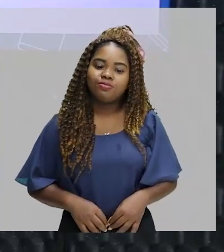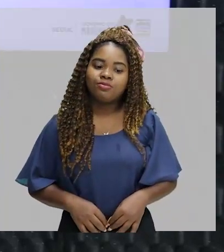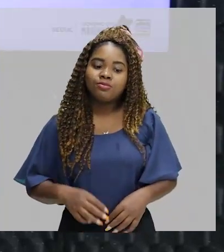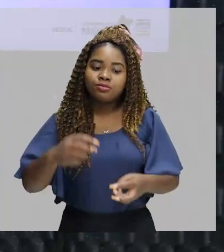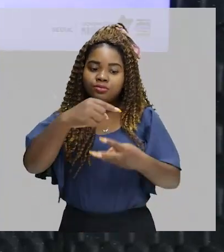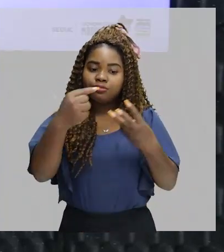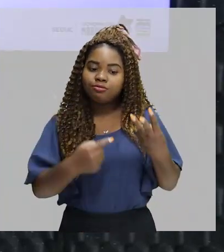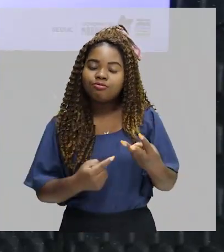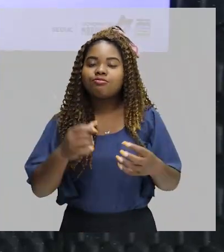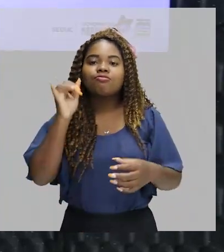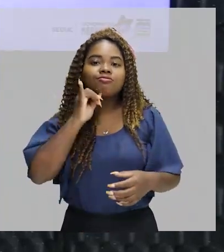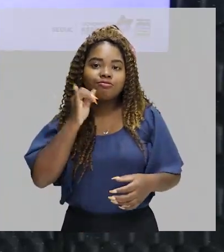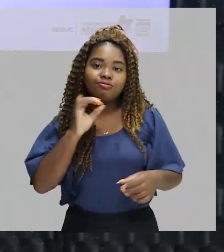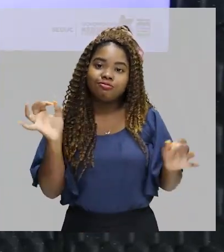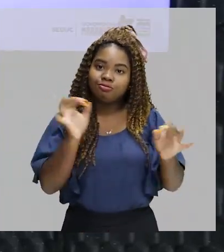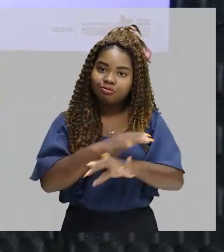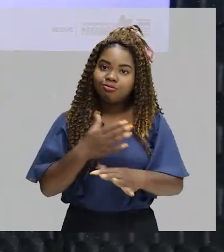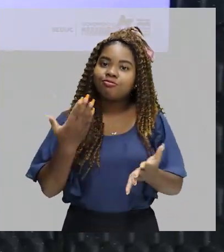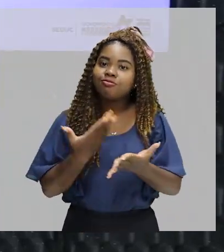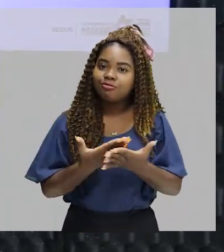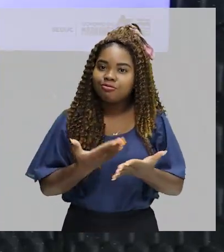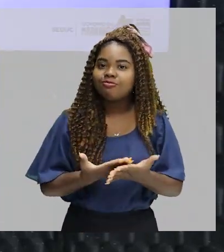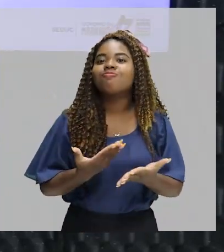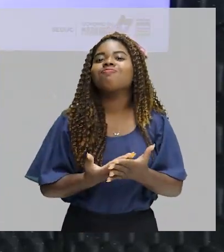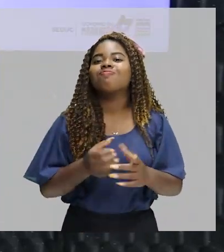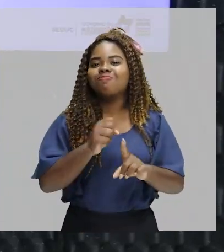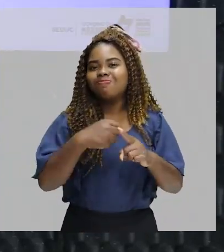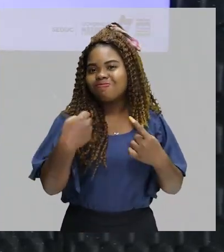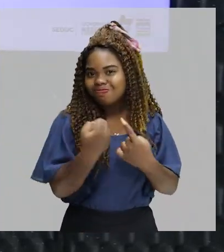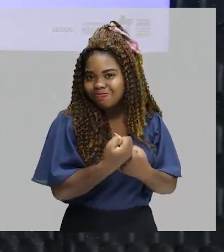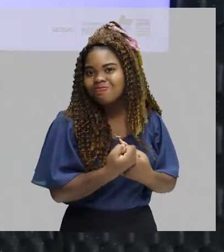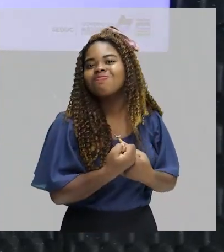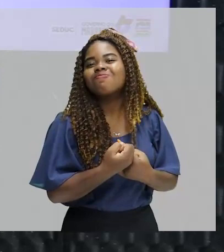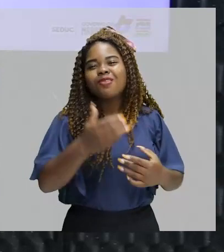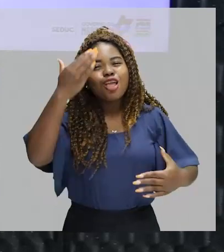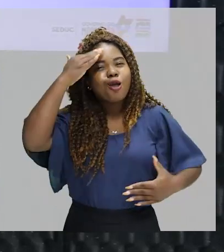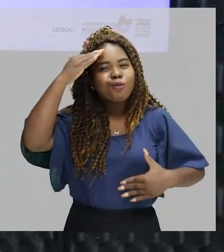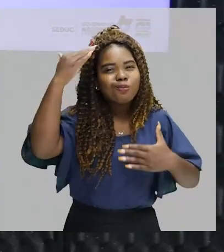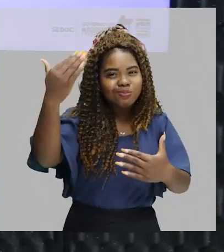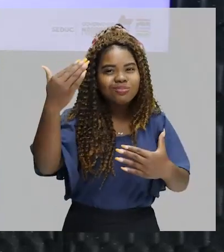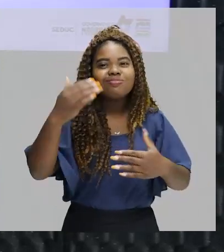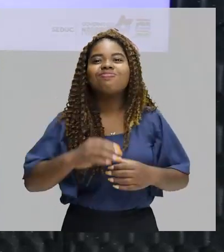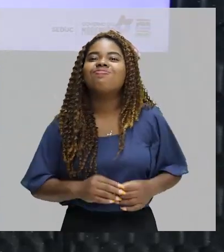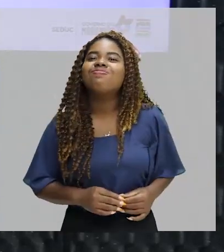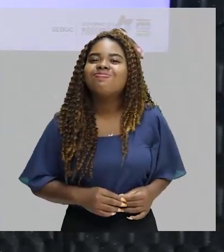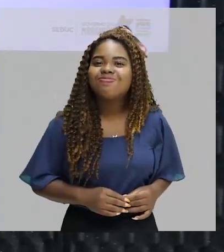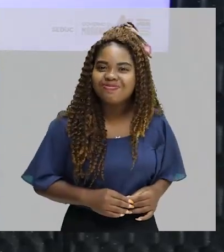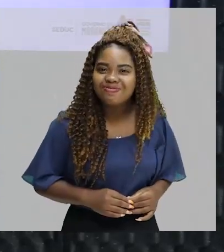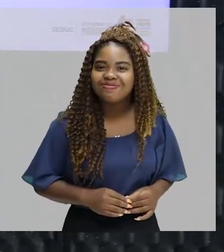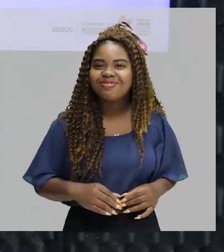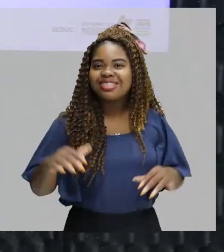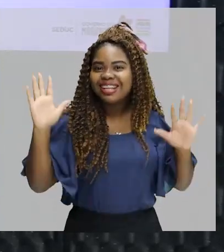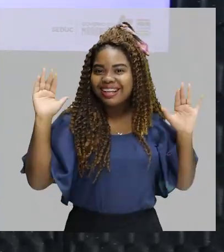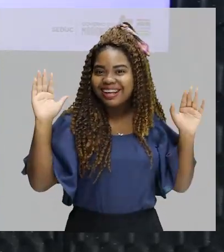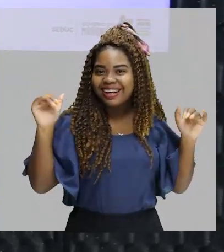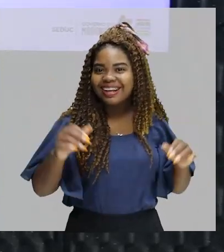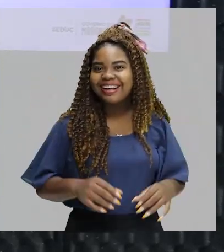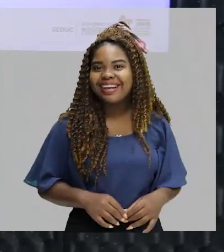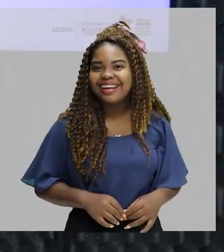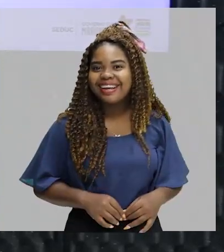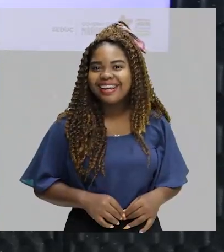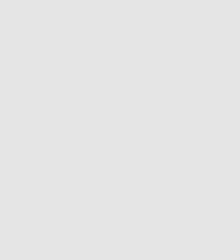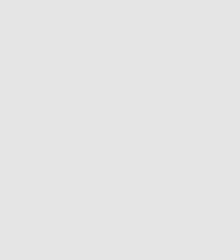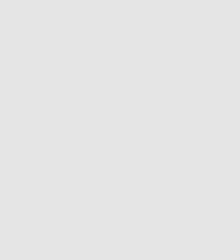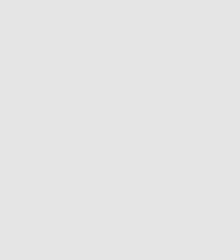esses 3 exemplos, a gente encerra mais uma aula de Sociologia. Muito obrigado pela atenção e a gente se vê numa próxima. Tchau, tchau.